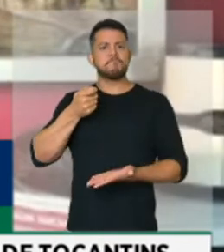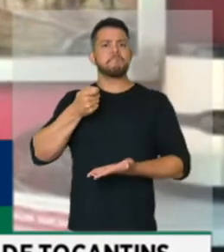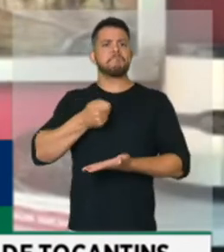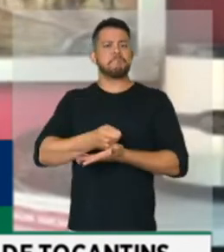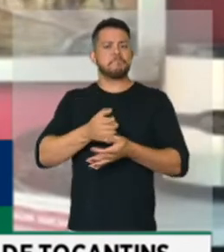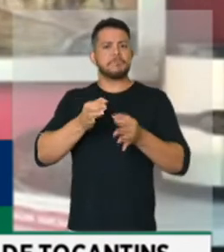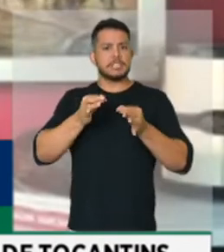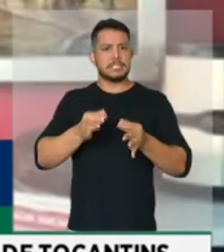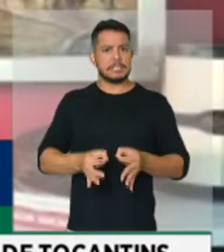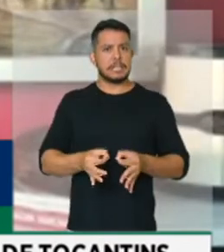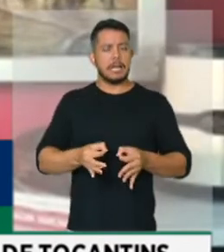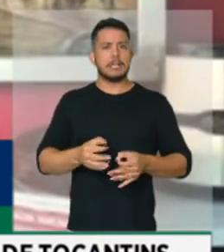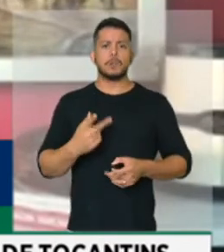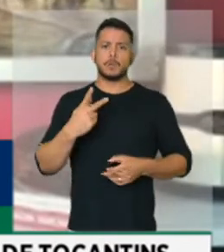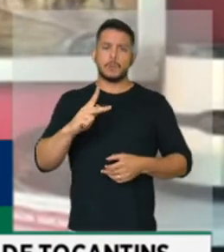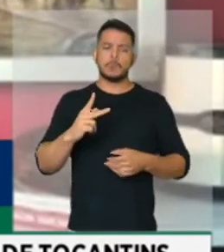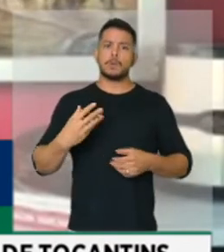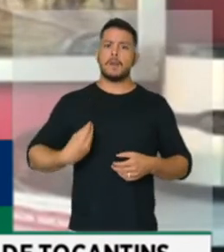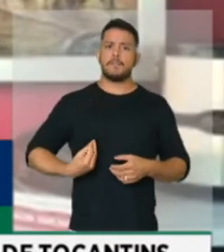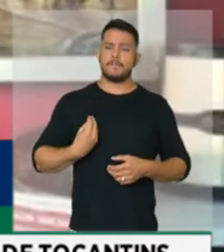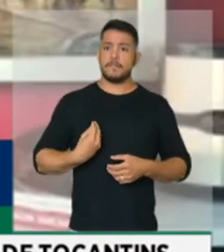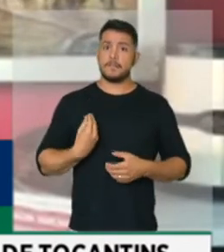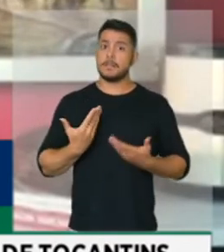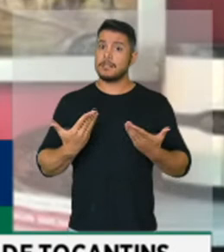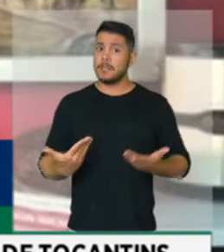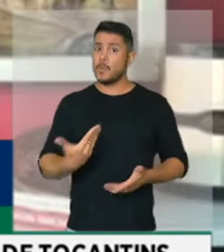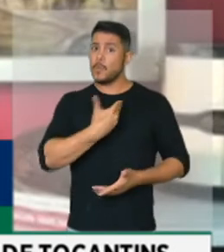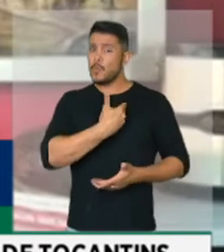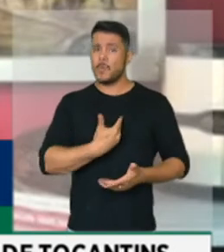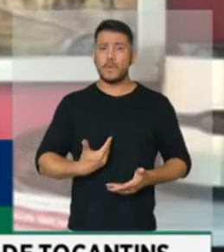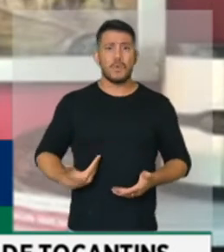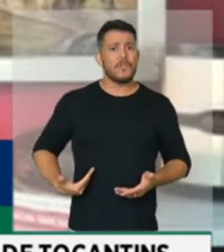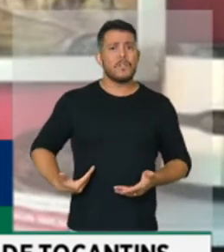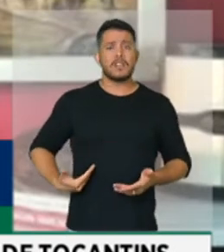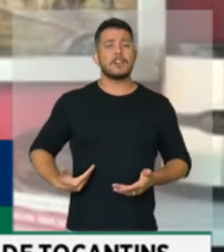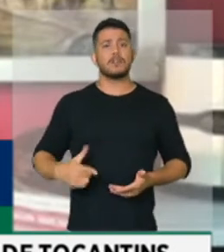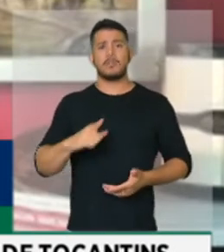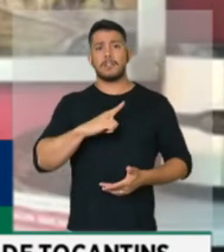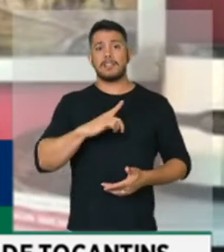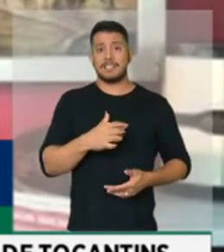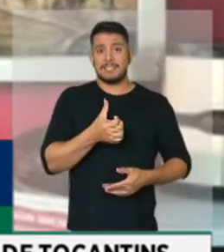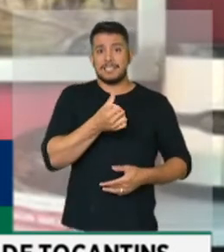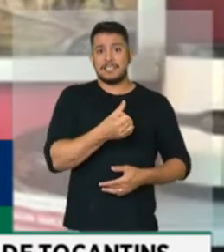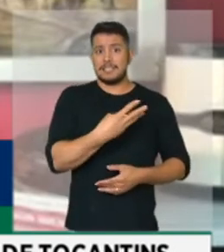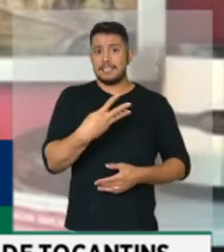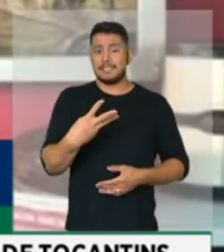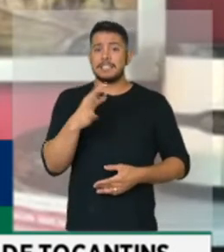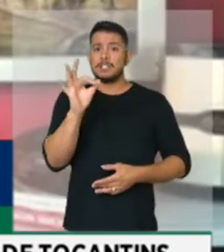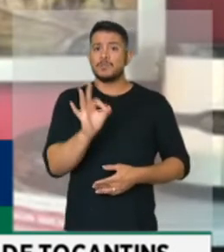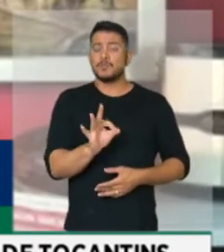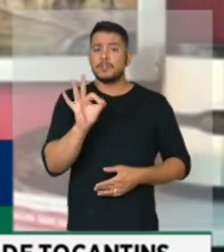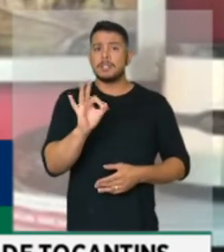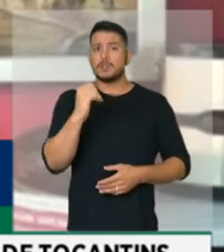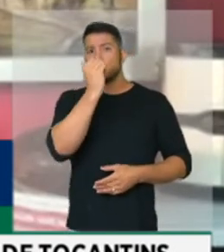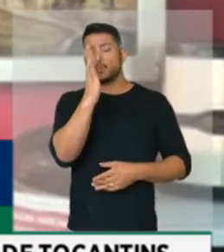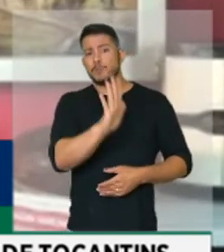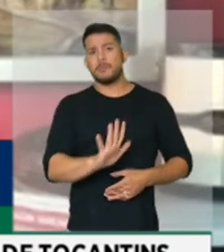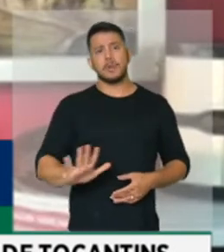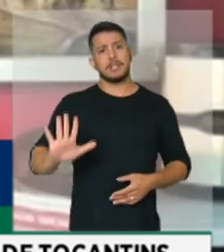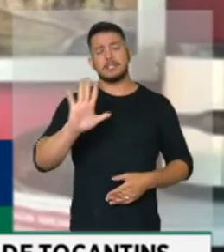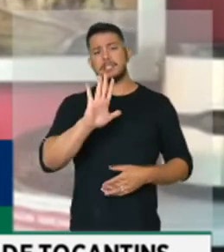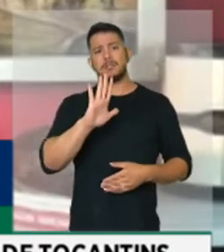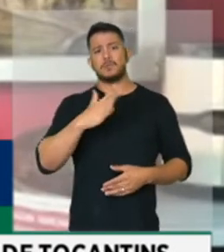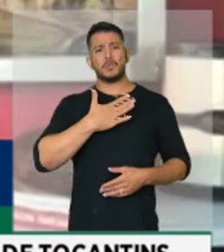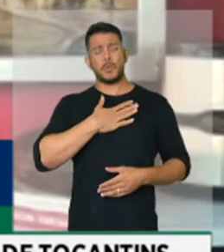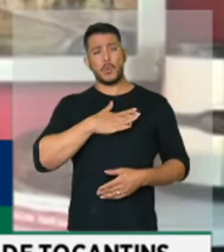ao longo da sua vida. Esse governo é um governo desaprovado por 63% dos brasileiros. Dois terços do